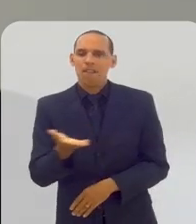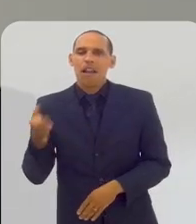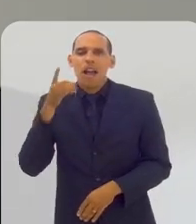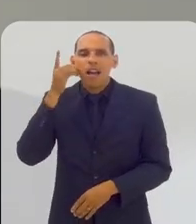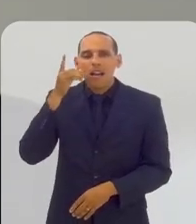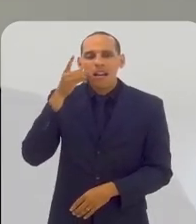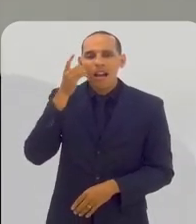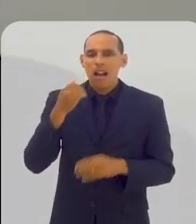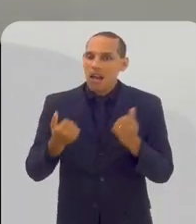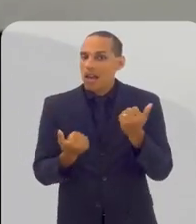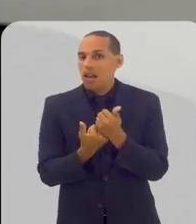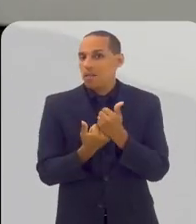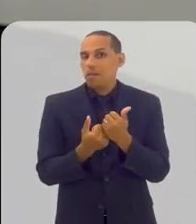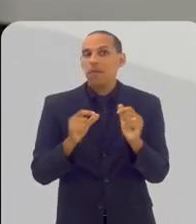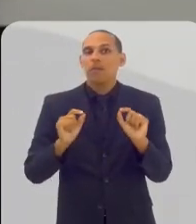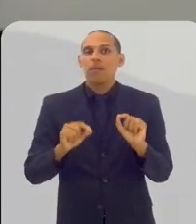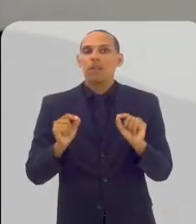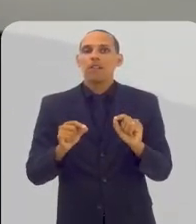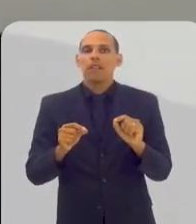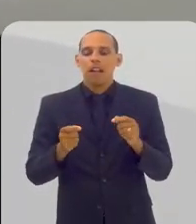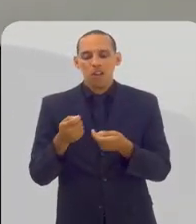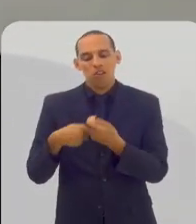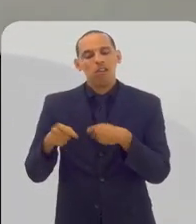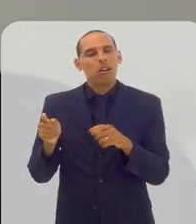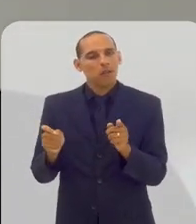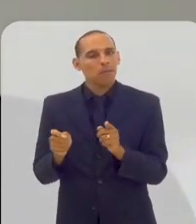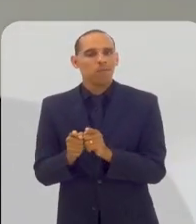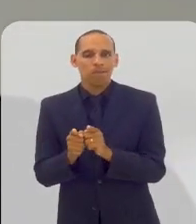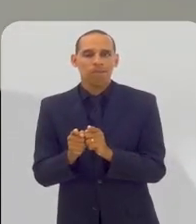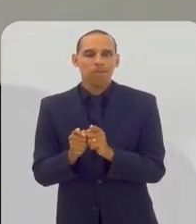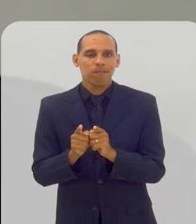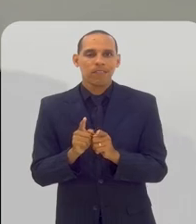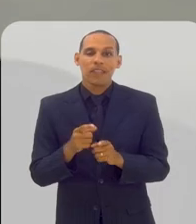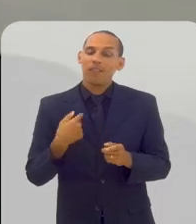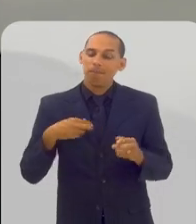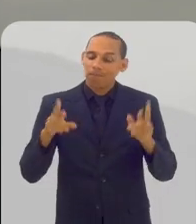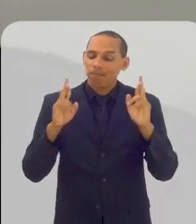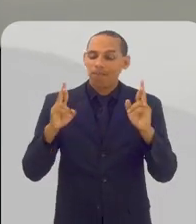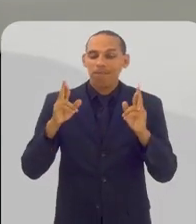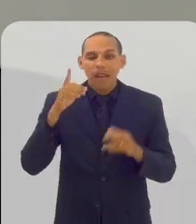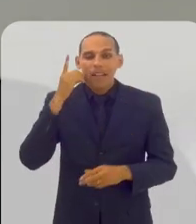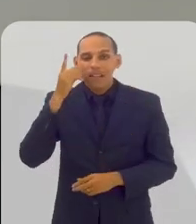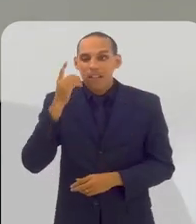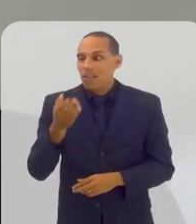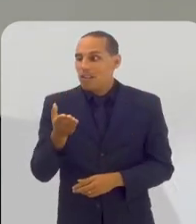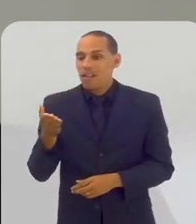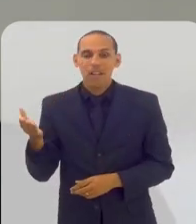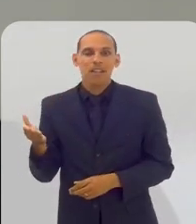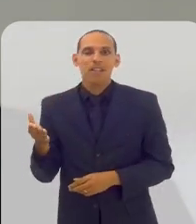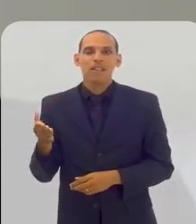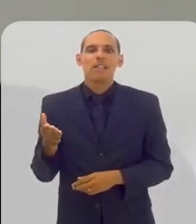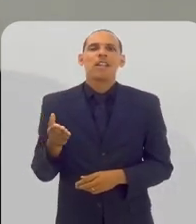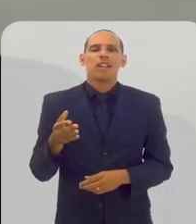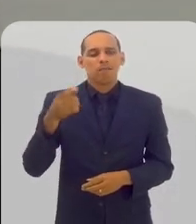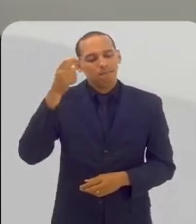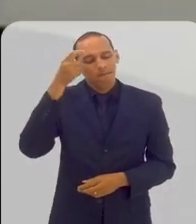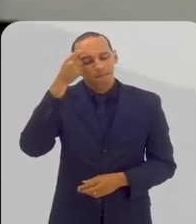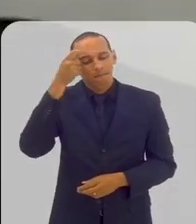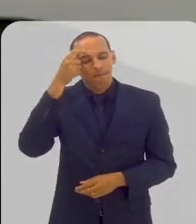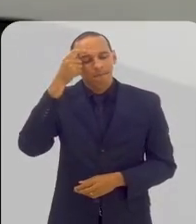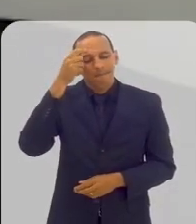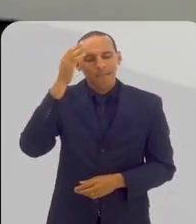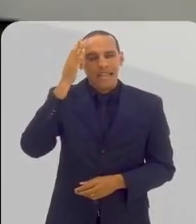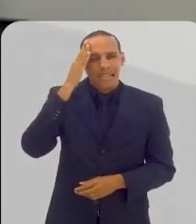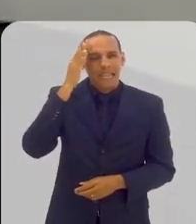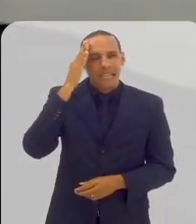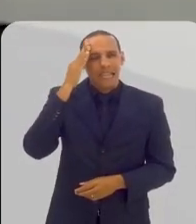bancada daqueles deputados que apoiam os pequenos negócios e espero que os deputados fiquem conscientes